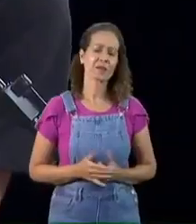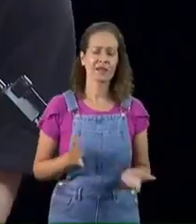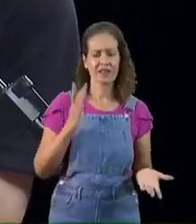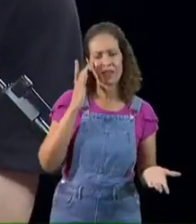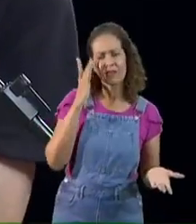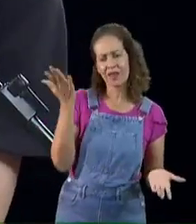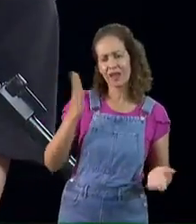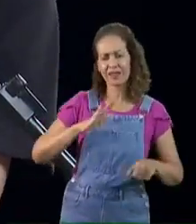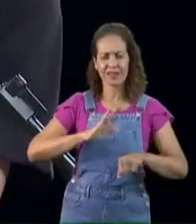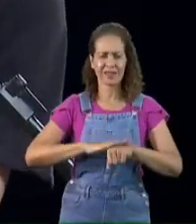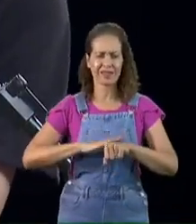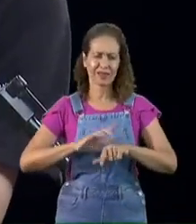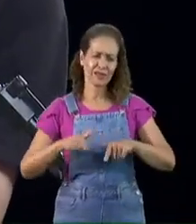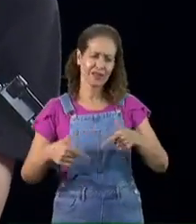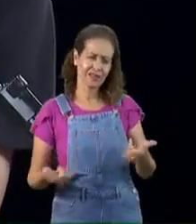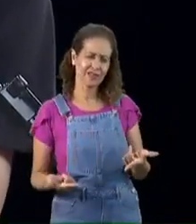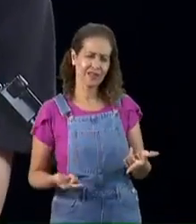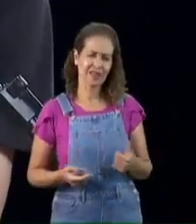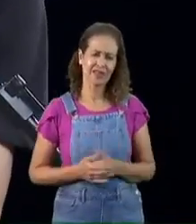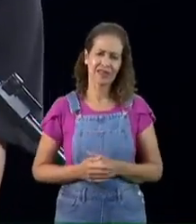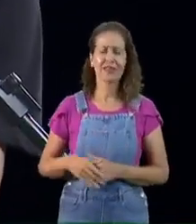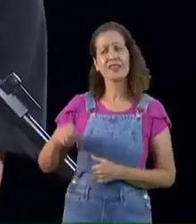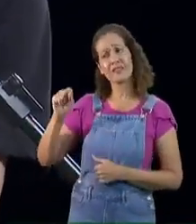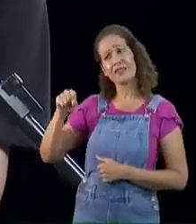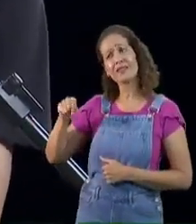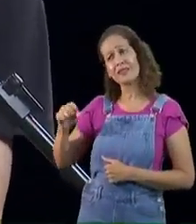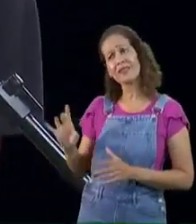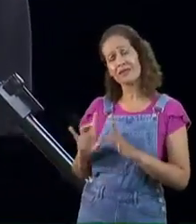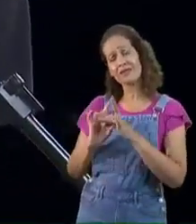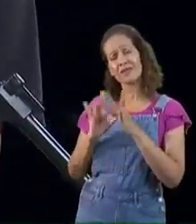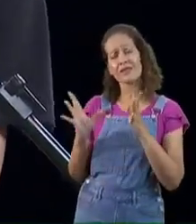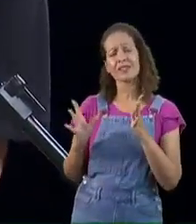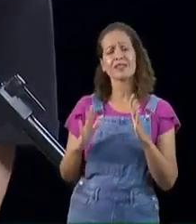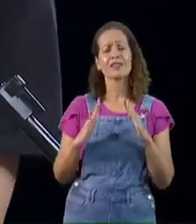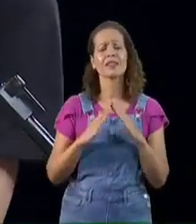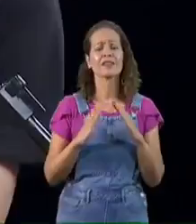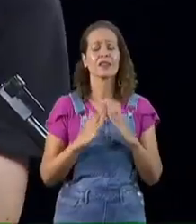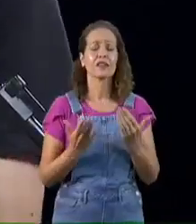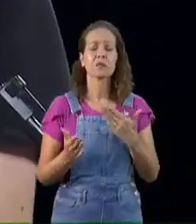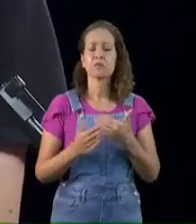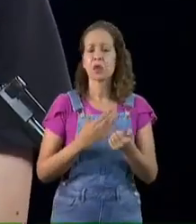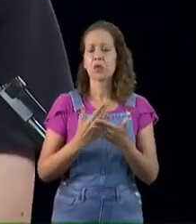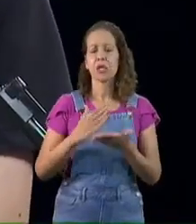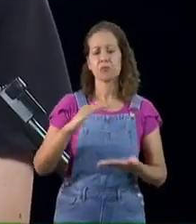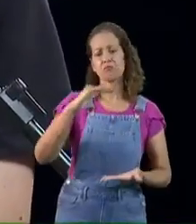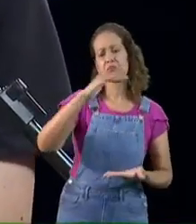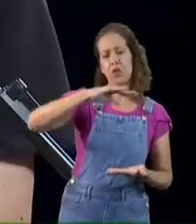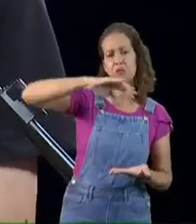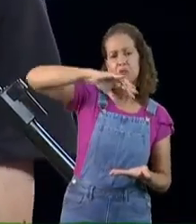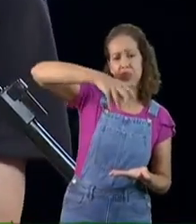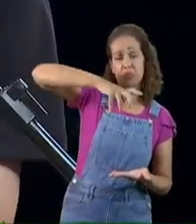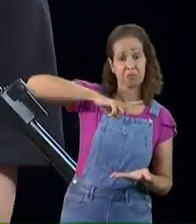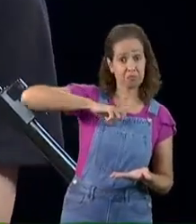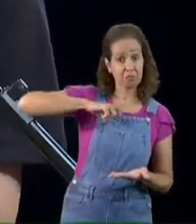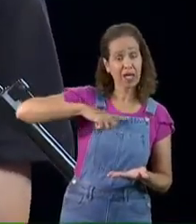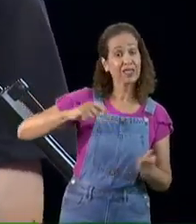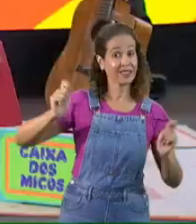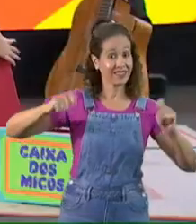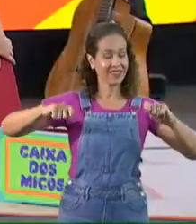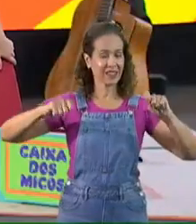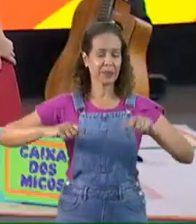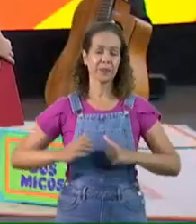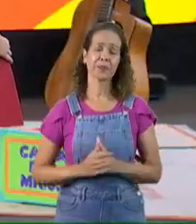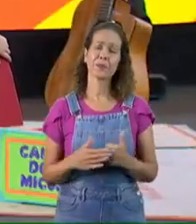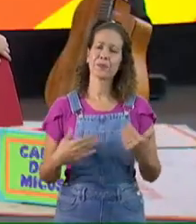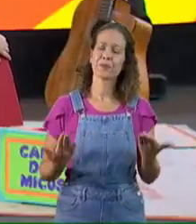fazer, né, Tio Luan? As crianças de casa podem fazer, né? Pode, pode sim. Qualquer potezinho com tampa, dá para fazer esse pote. É. E aí, eu